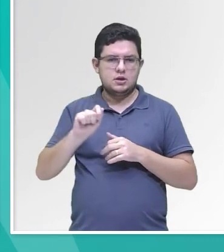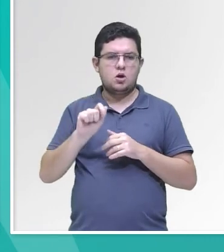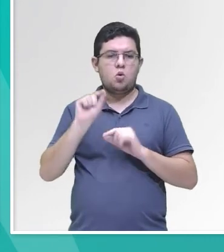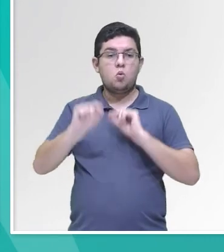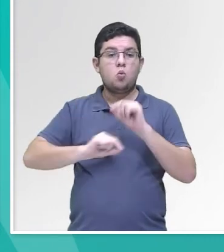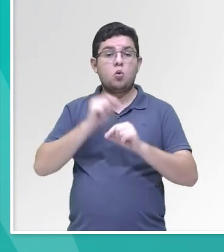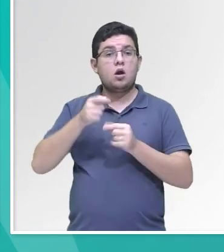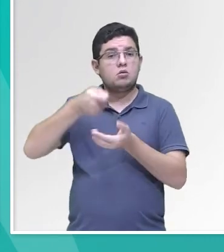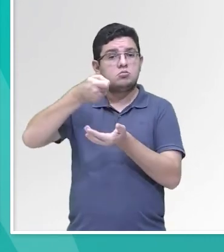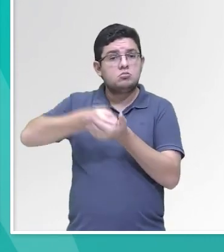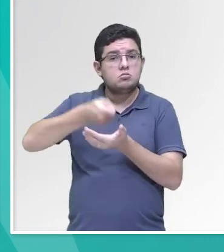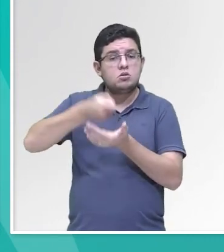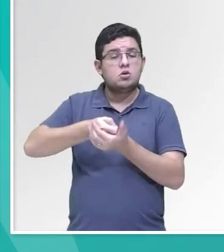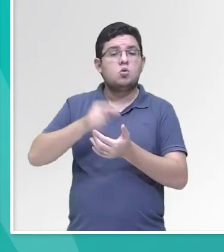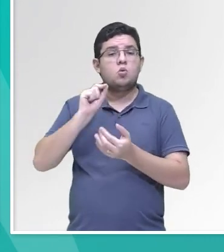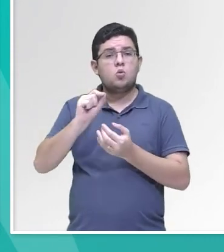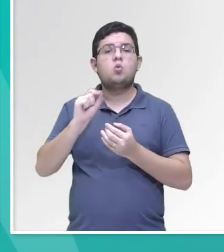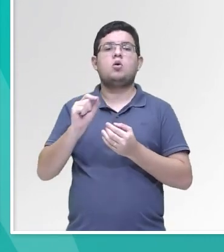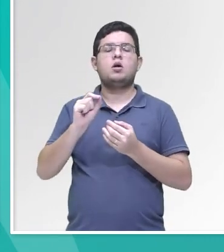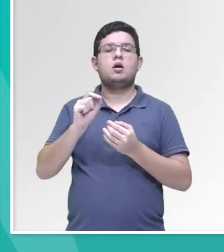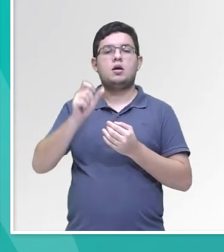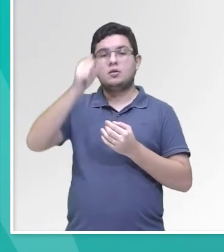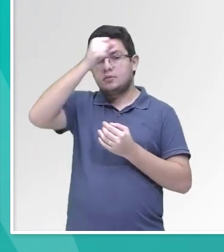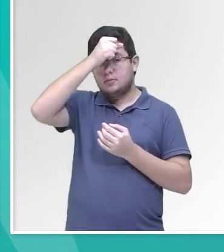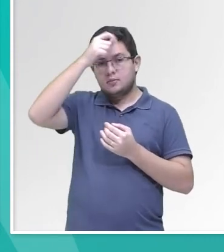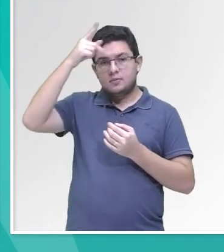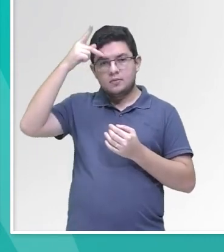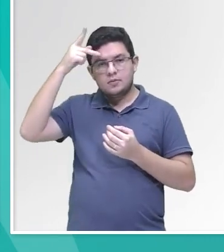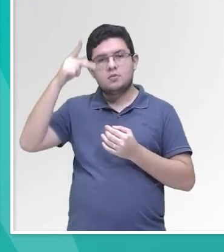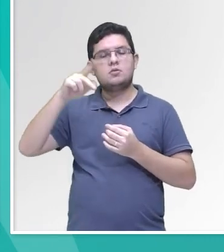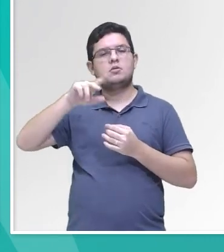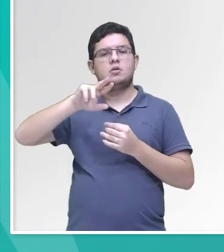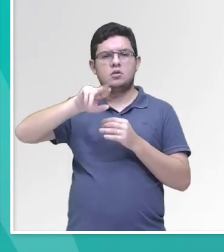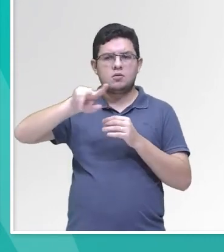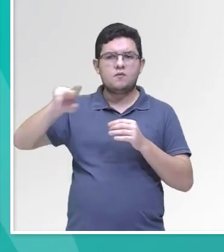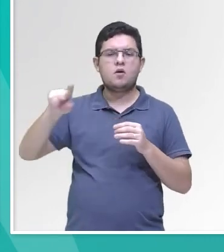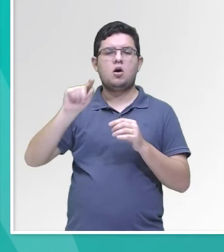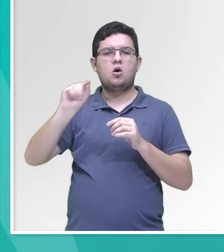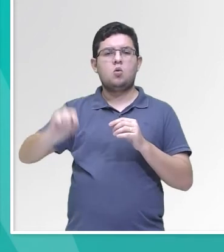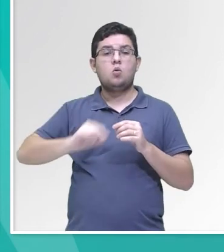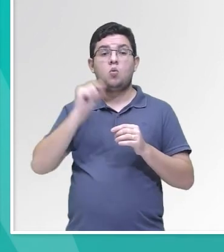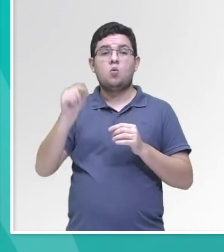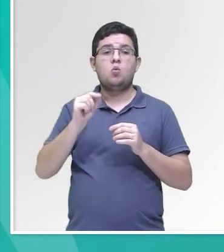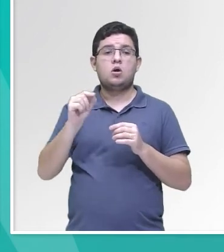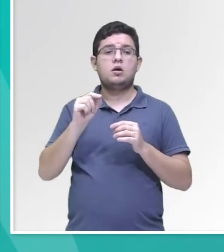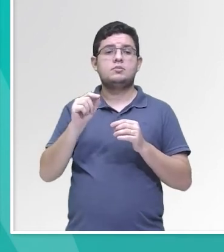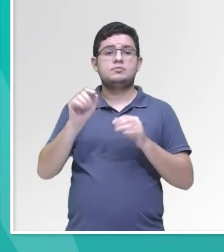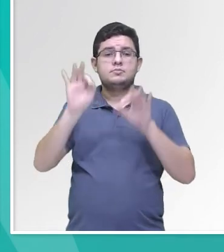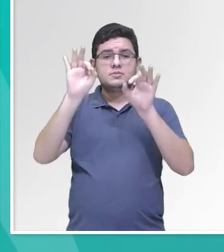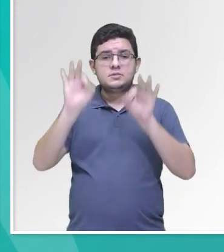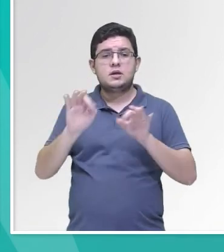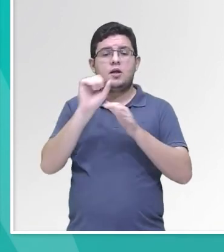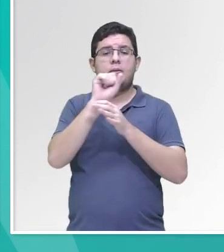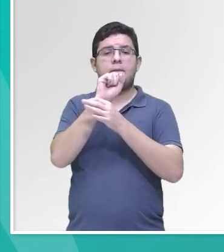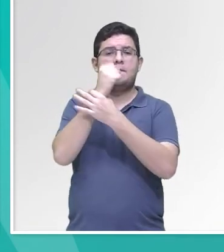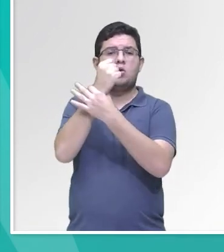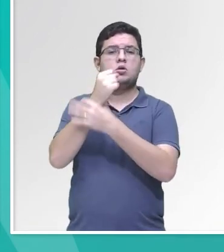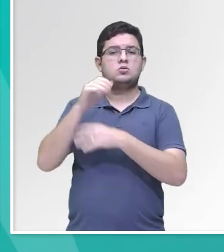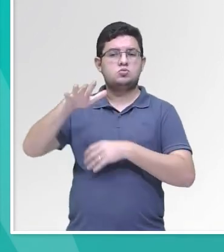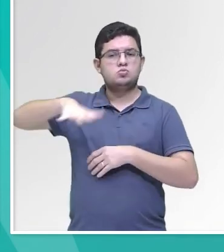poder público a concretude dos princípios constitucionais de proteção a esse grupo, por meio